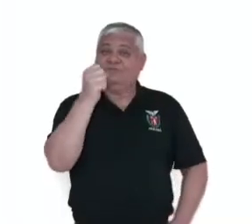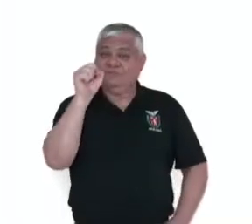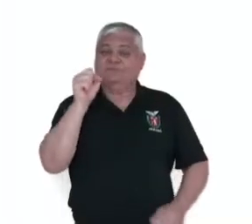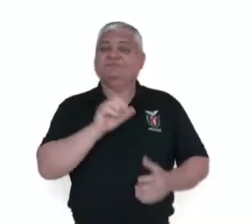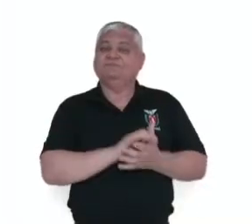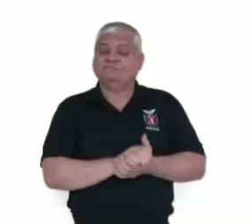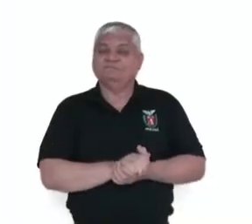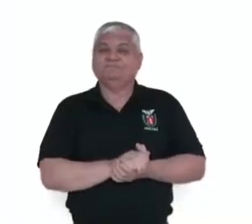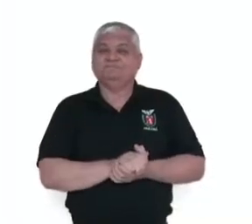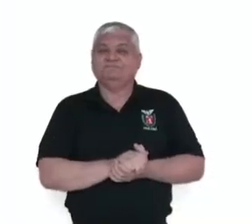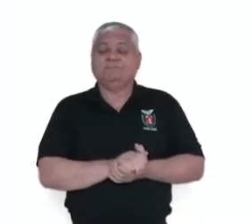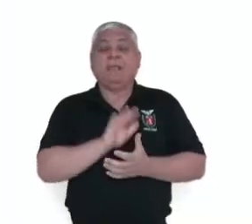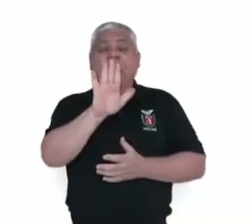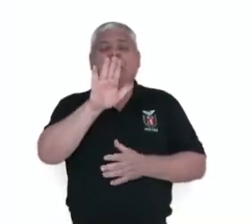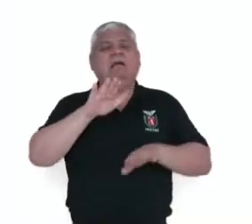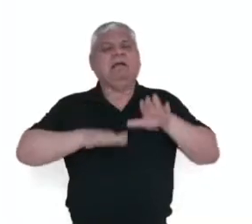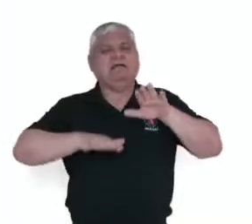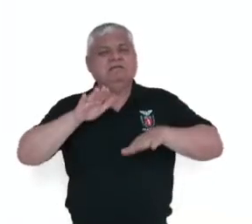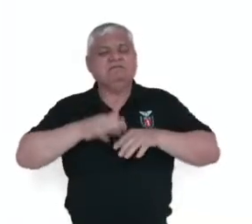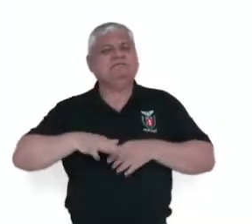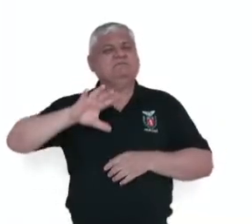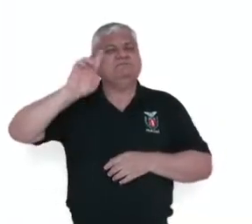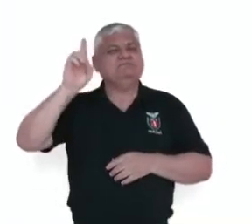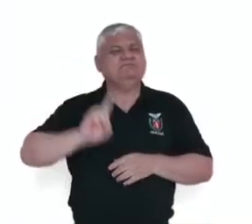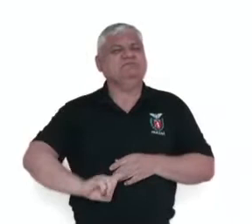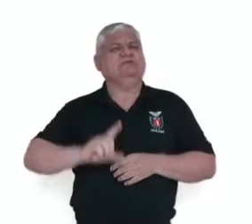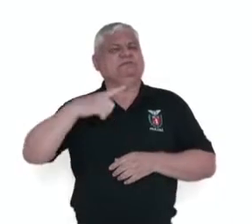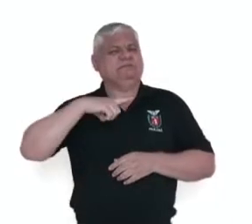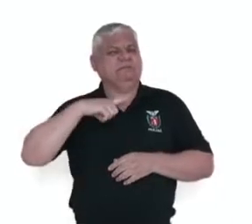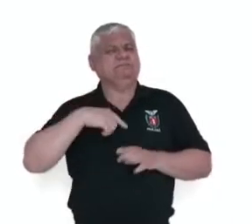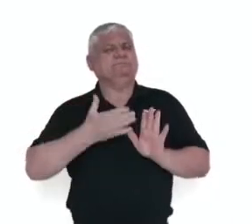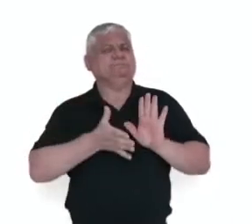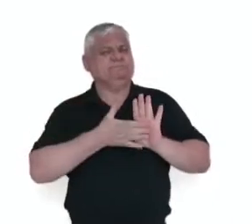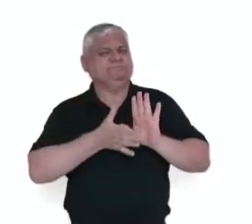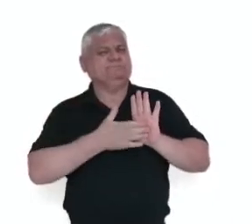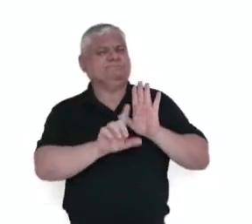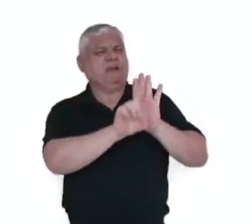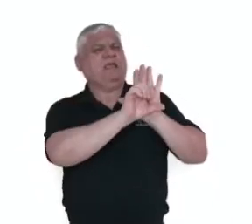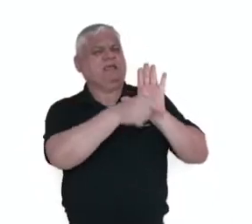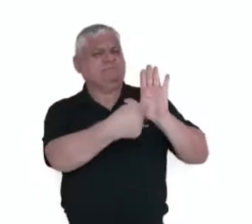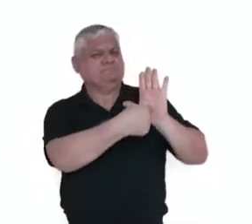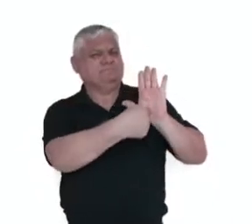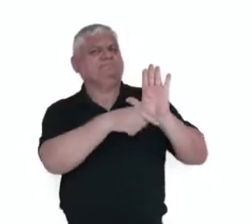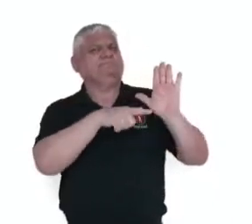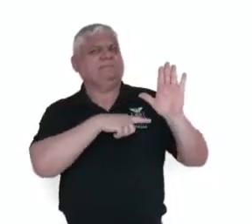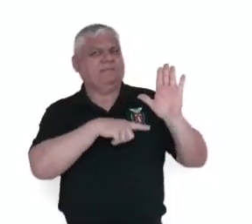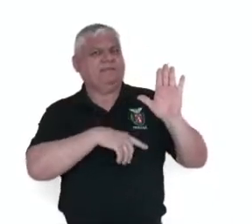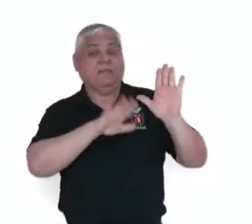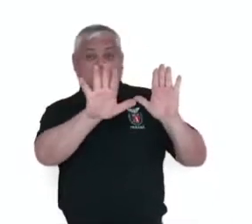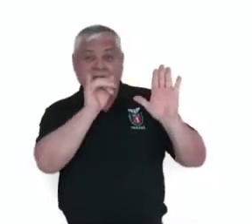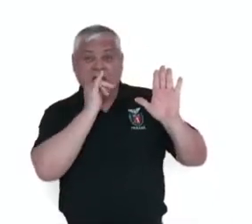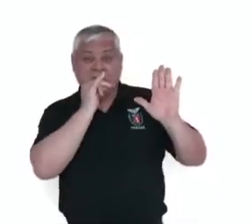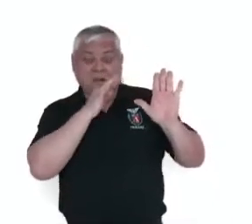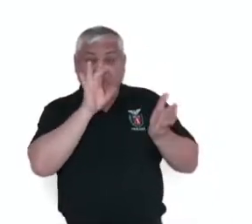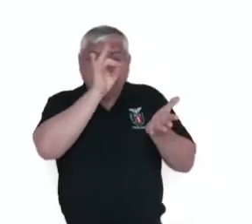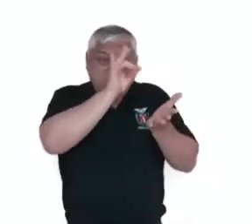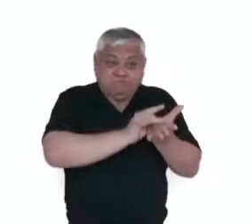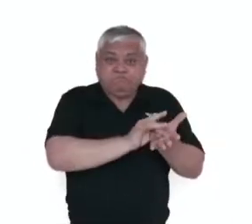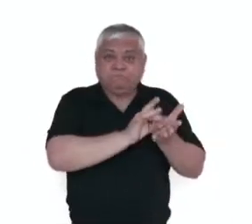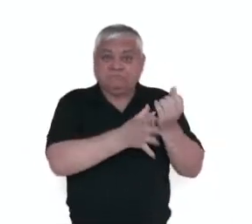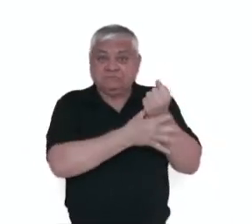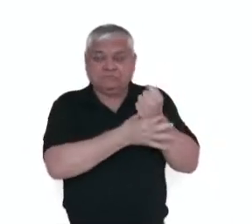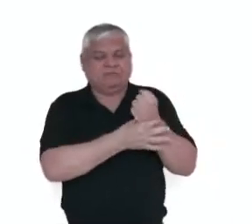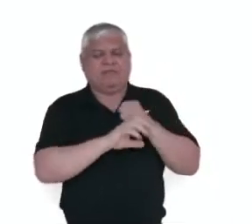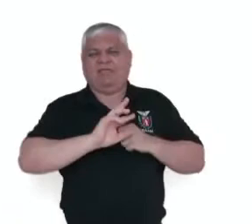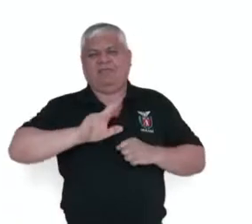entanto, muitas vezes os direitos estão previstos na forma da lei, mas não de maneira efetiva, ou seja,